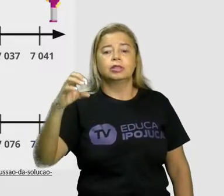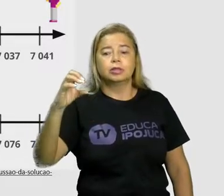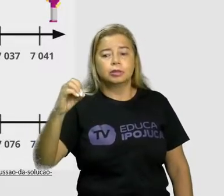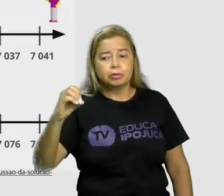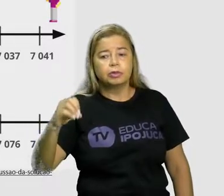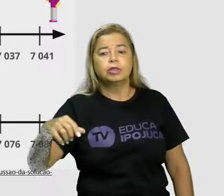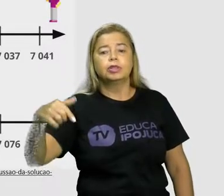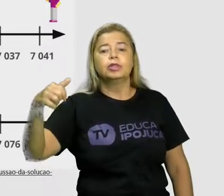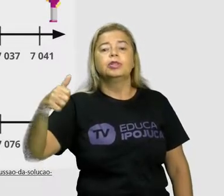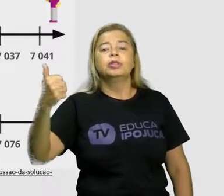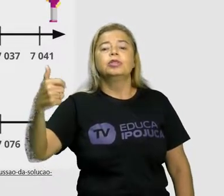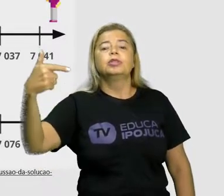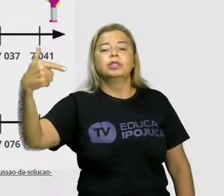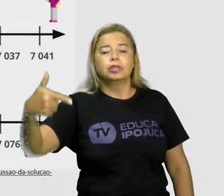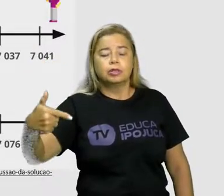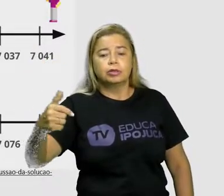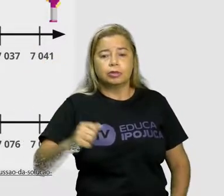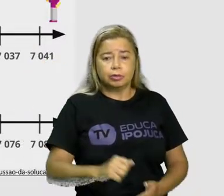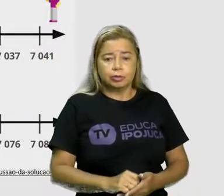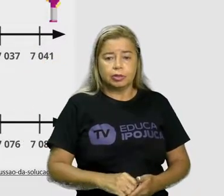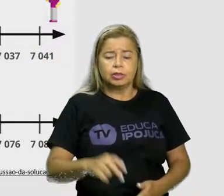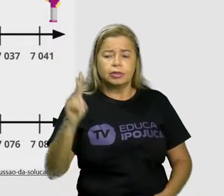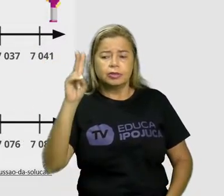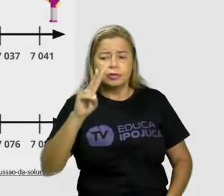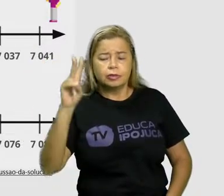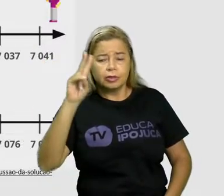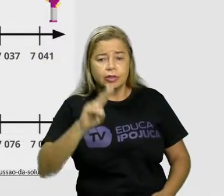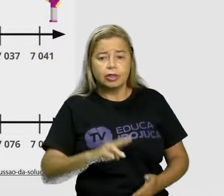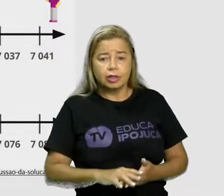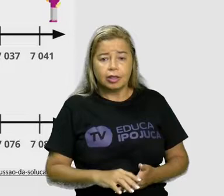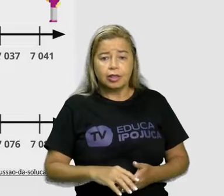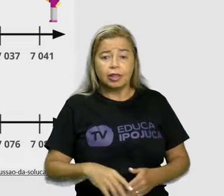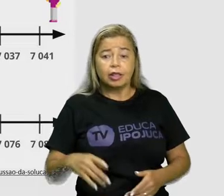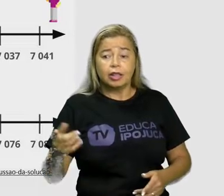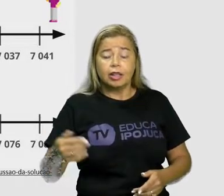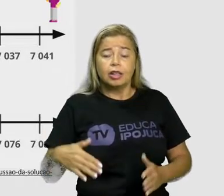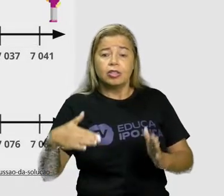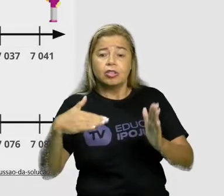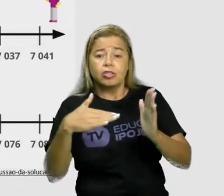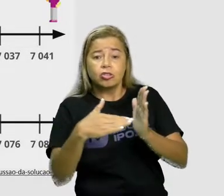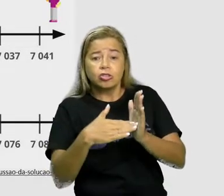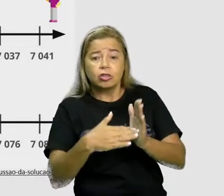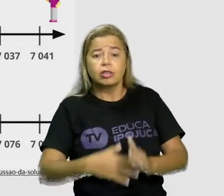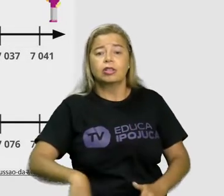vendo, vendo. Quando terminou a reta, nós temos 7.040.